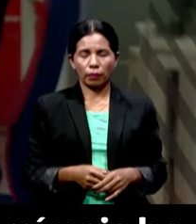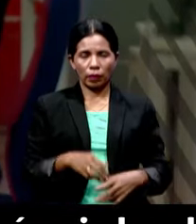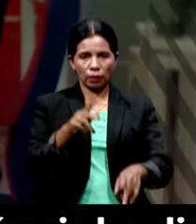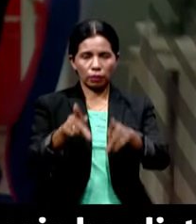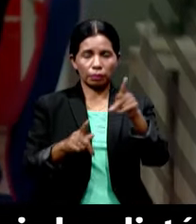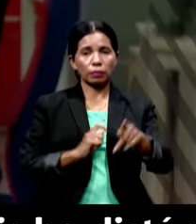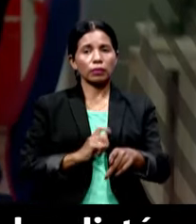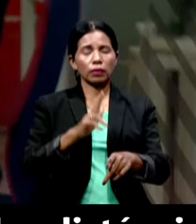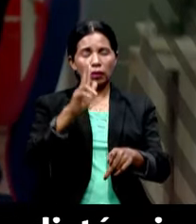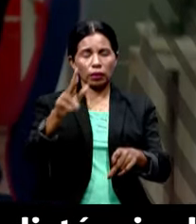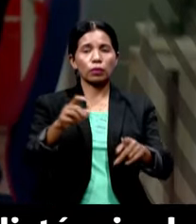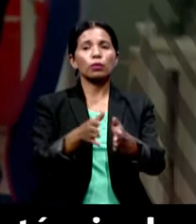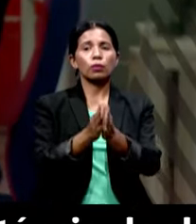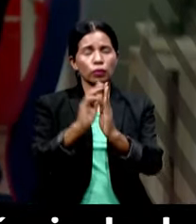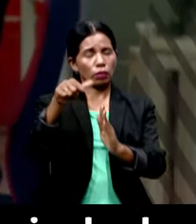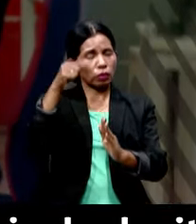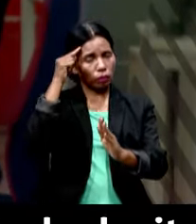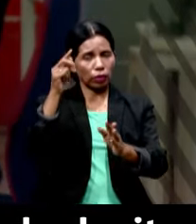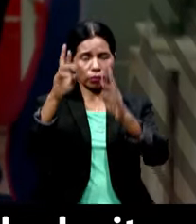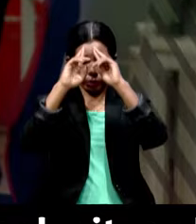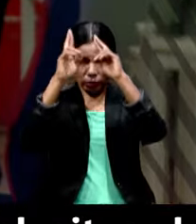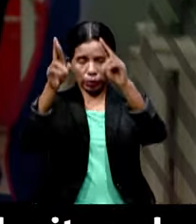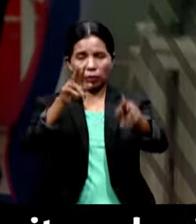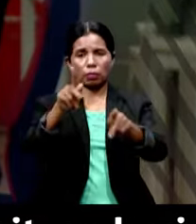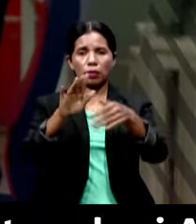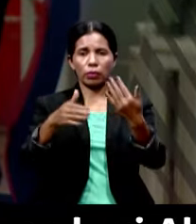comunidade está se tolo se o governo te respeita o povo direito.